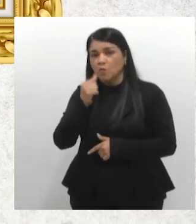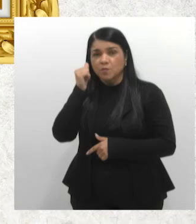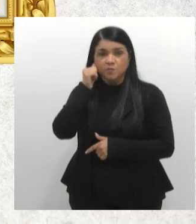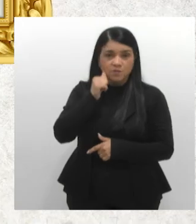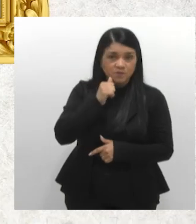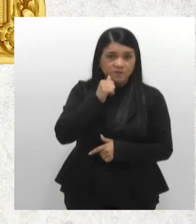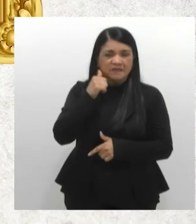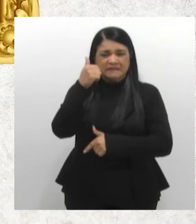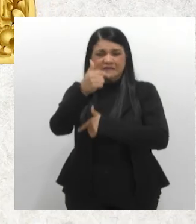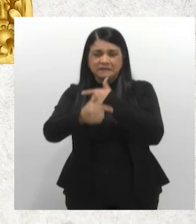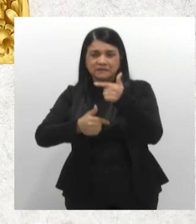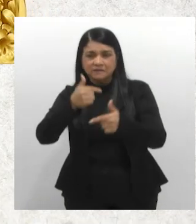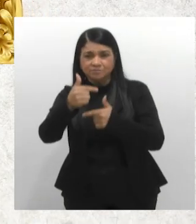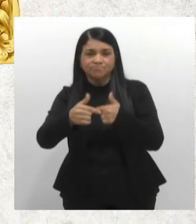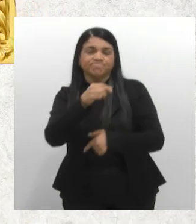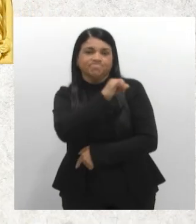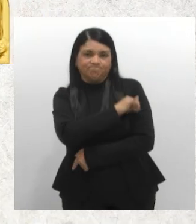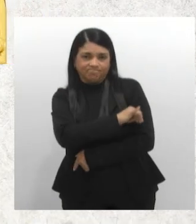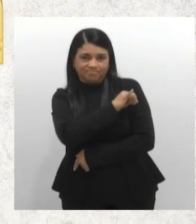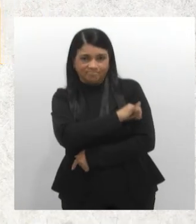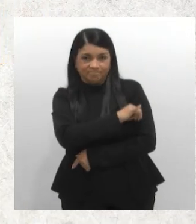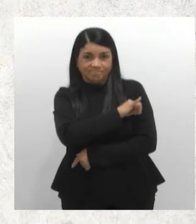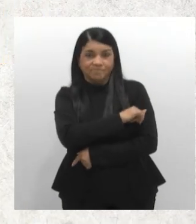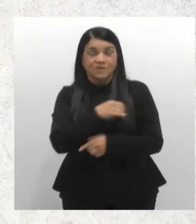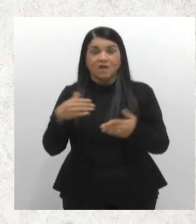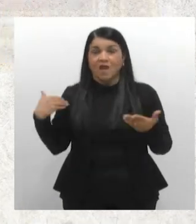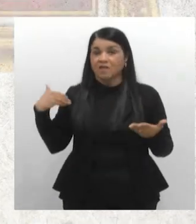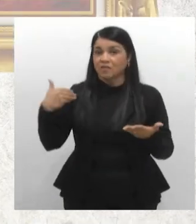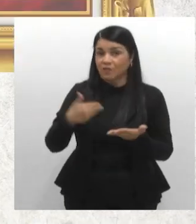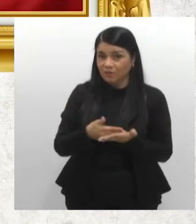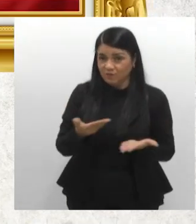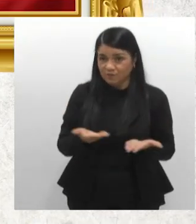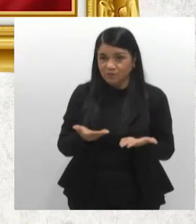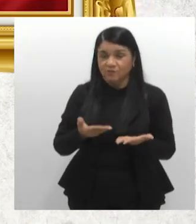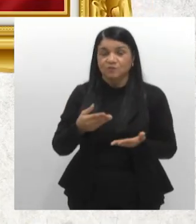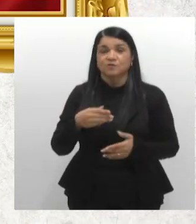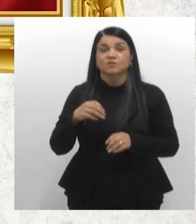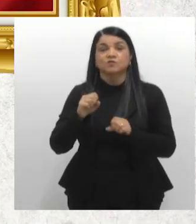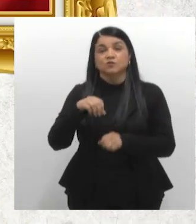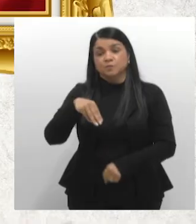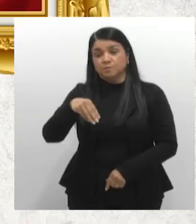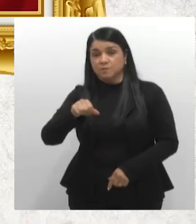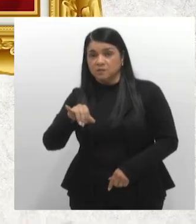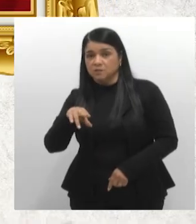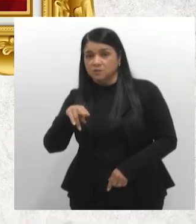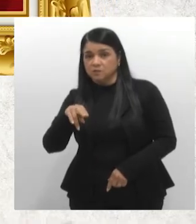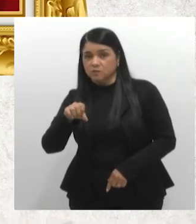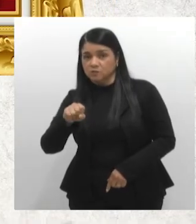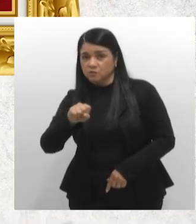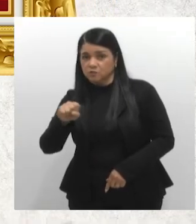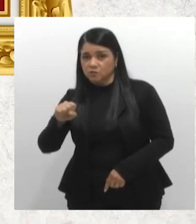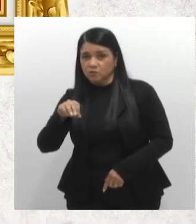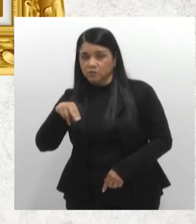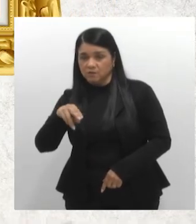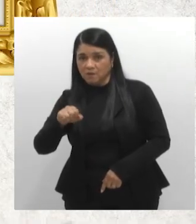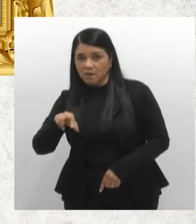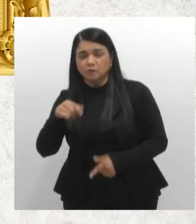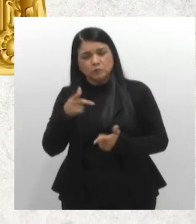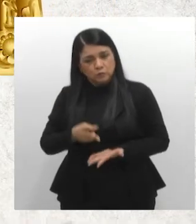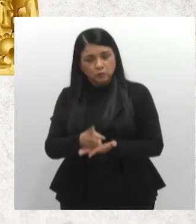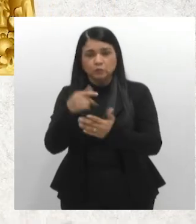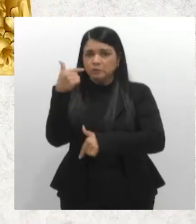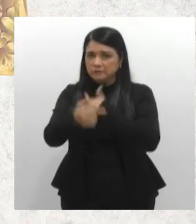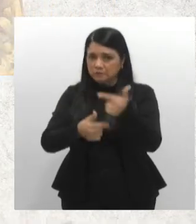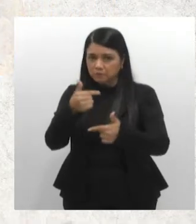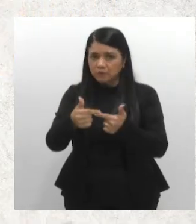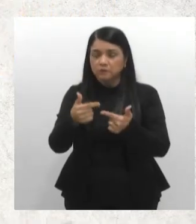grande grei do Rio de Janeiro. Ainda nos dias de hoje, os missionários e missionárias continuam trabalhando nesses novos desafios do atual